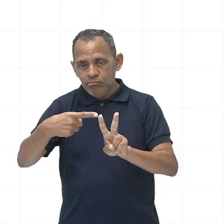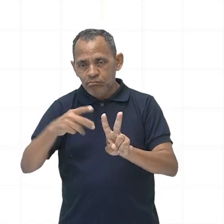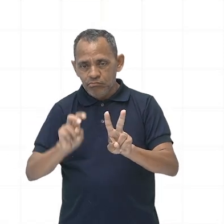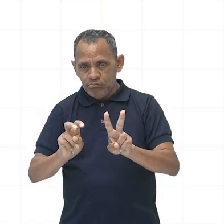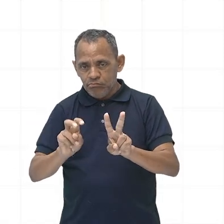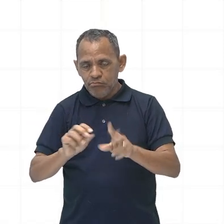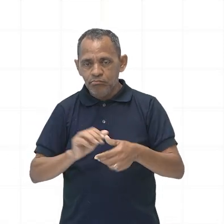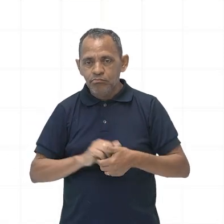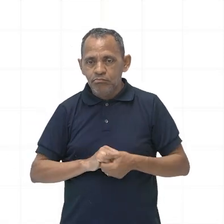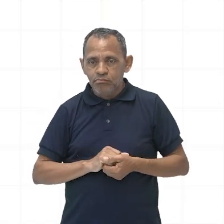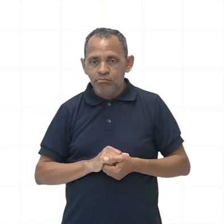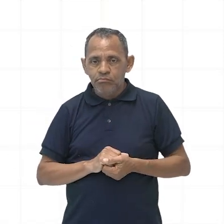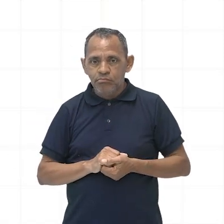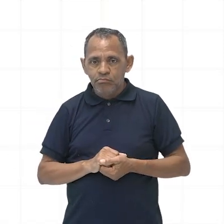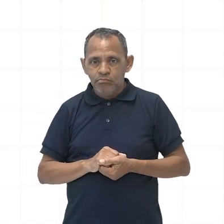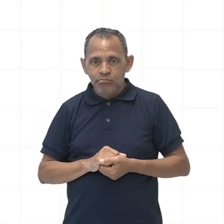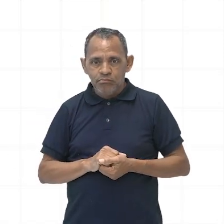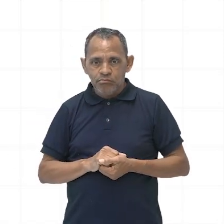5.